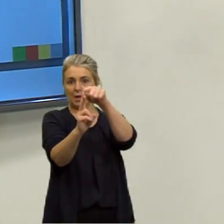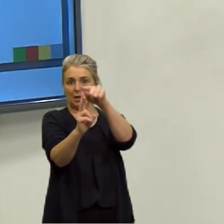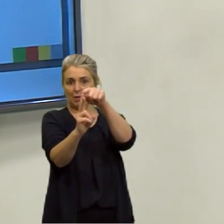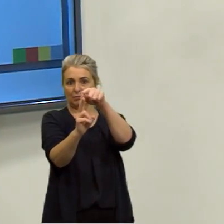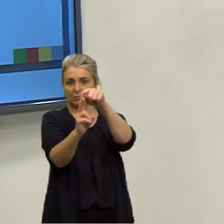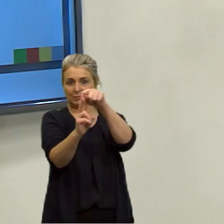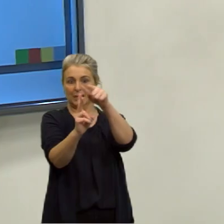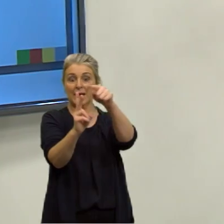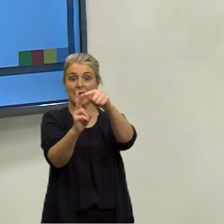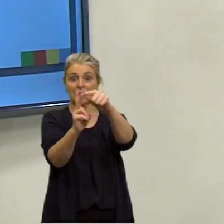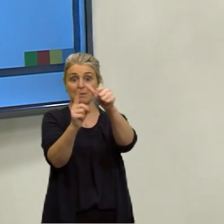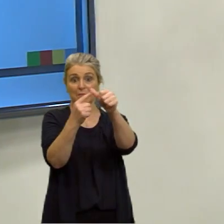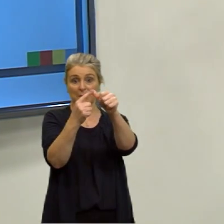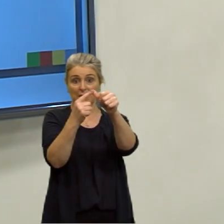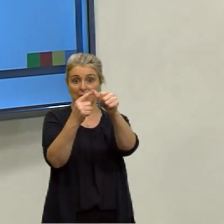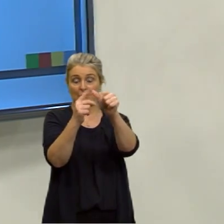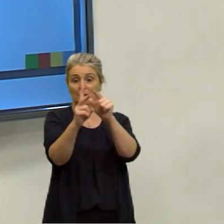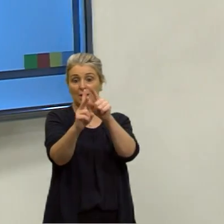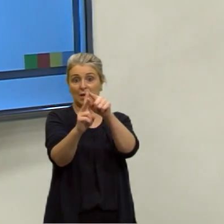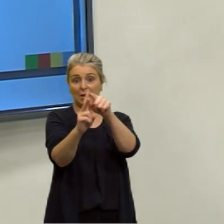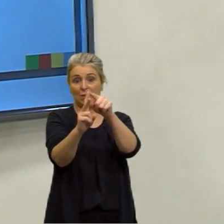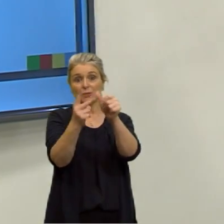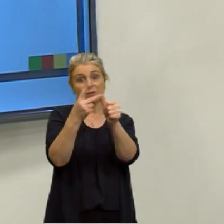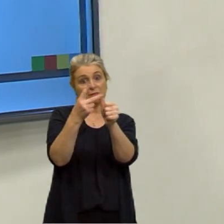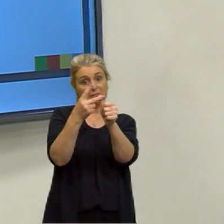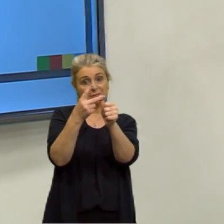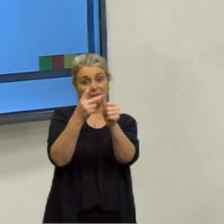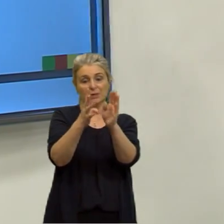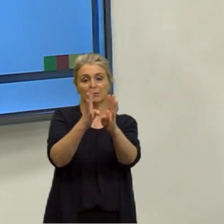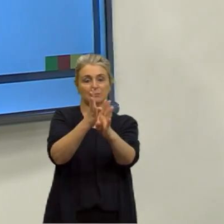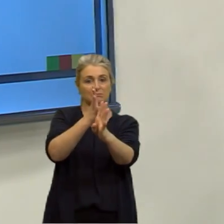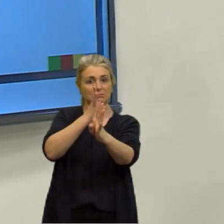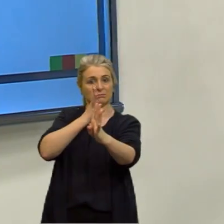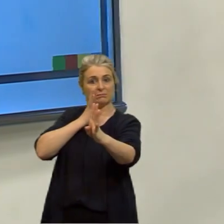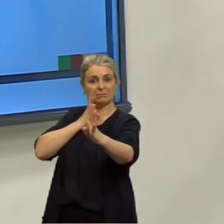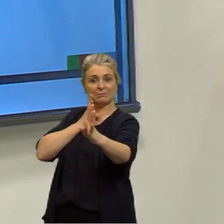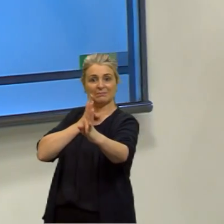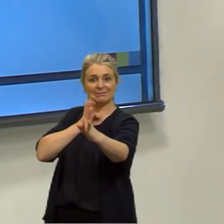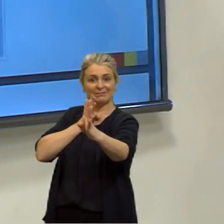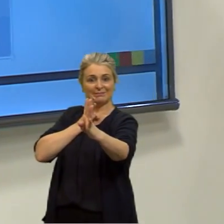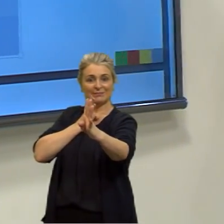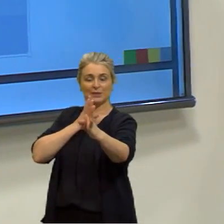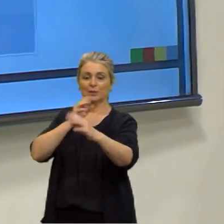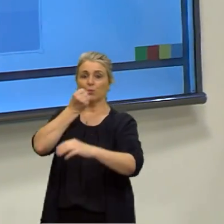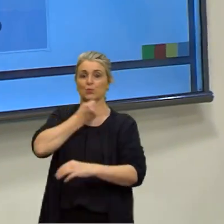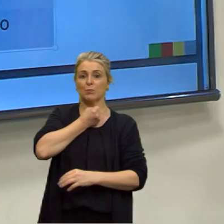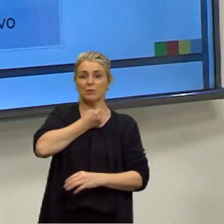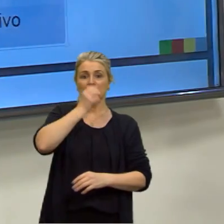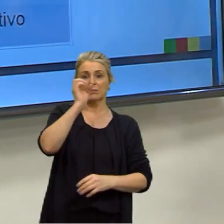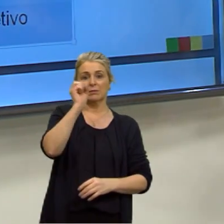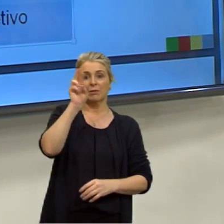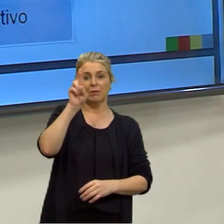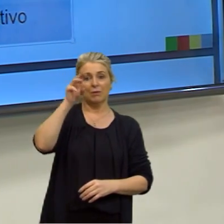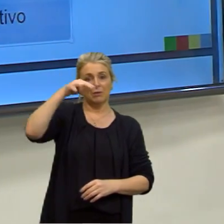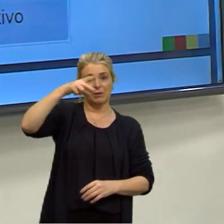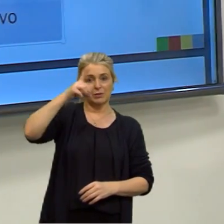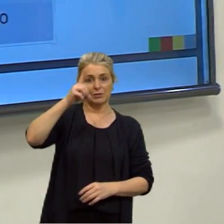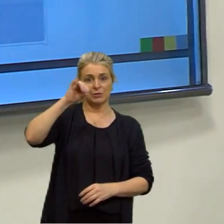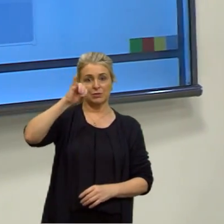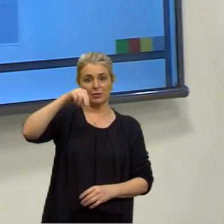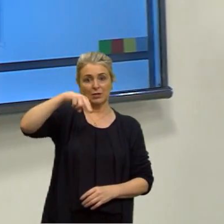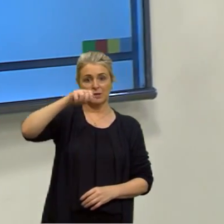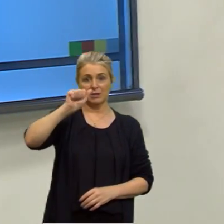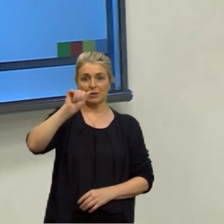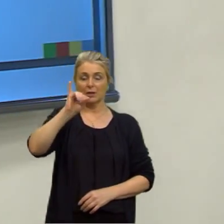do primeiro primeiro segundo terceiro são todos os ordinais eles vão indicar uma ordem